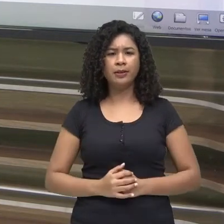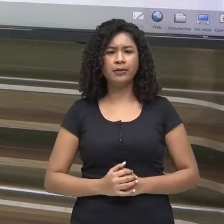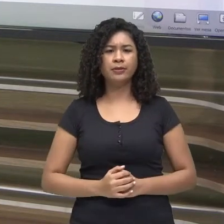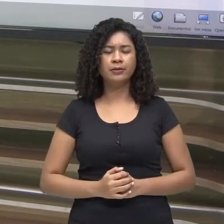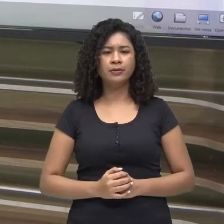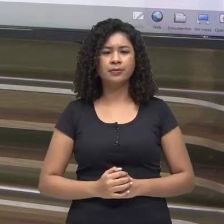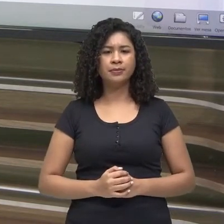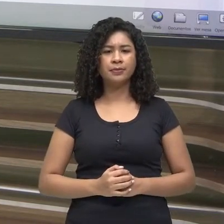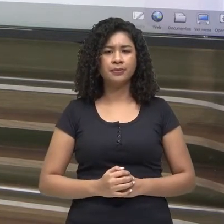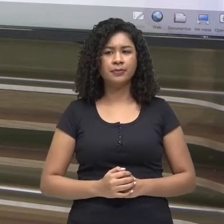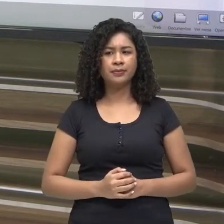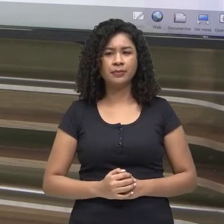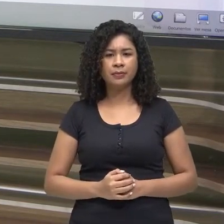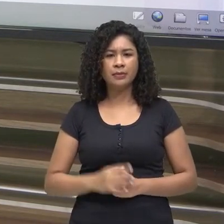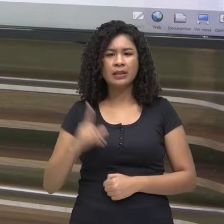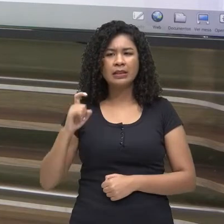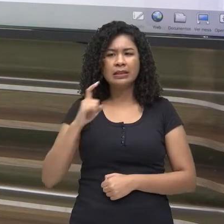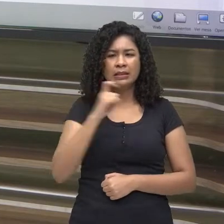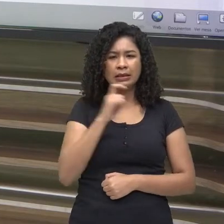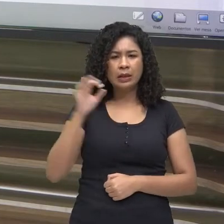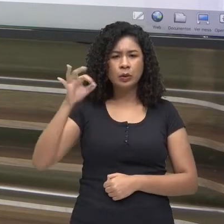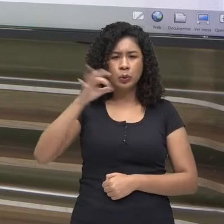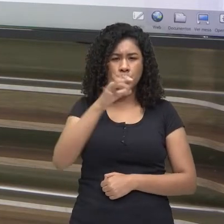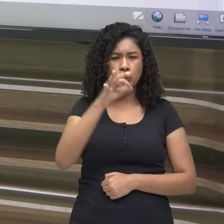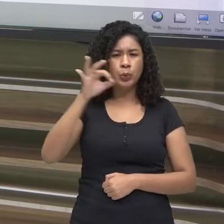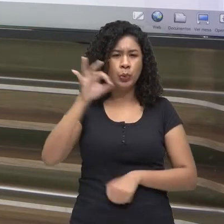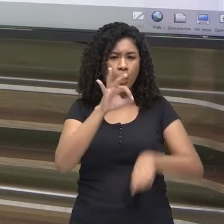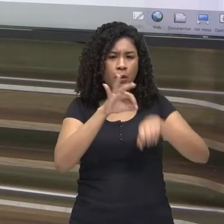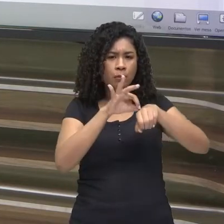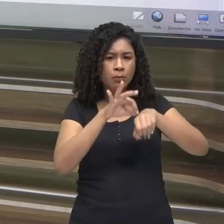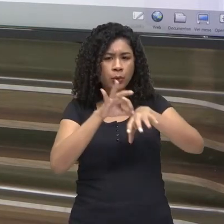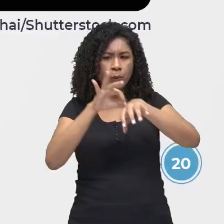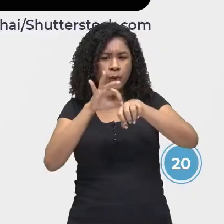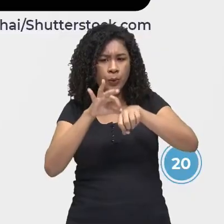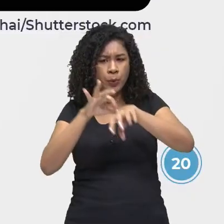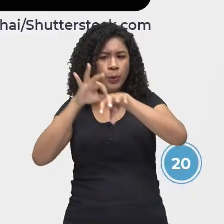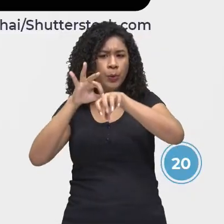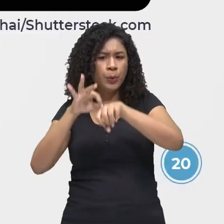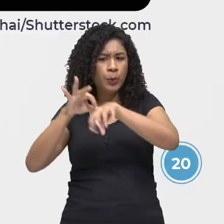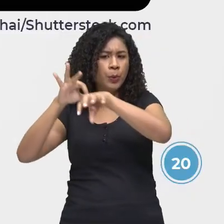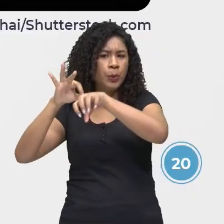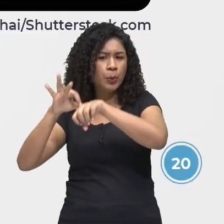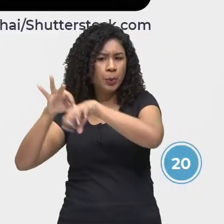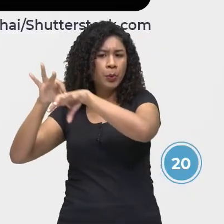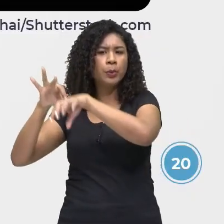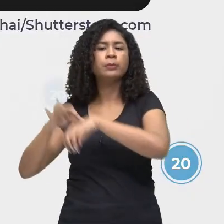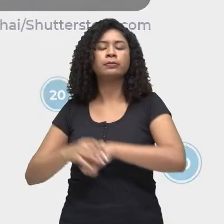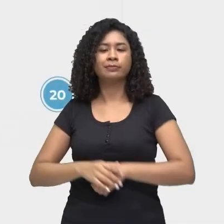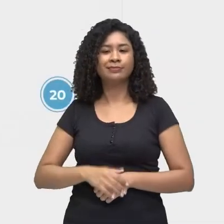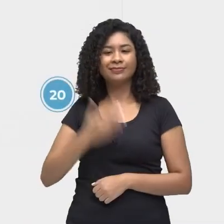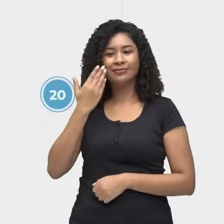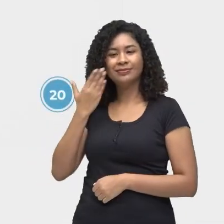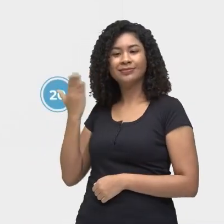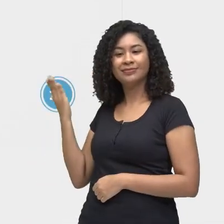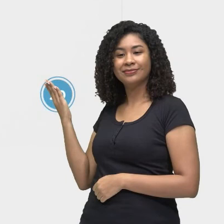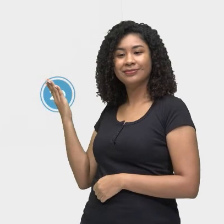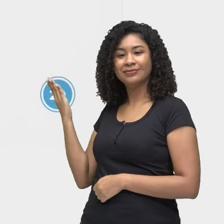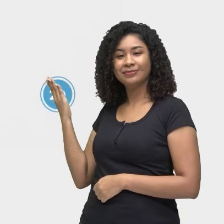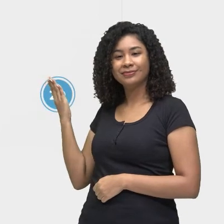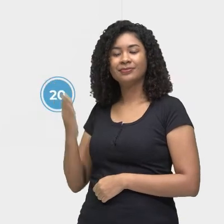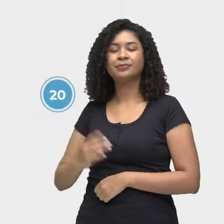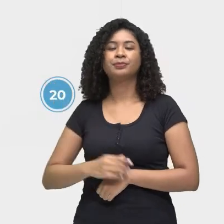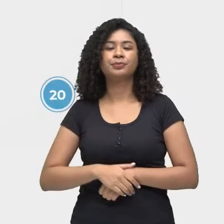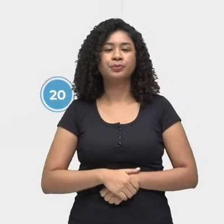essa emissão de luz dele tem a ver com os elétrons, como a gente pode observar aí na nossa cartela. Em